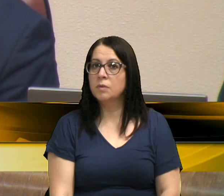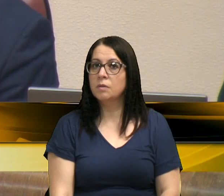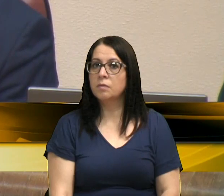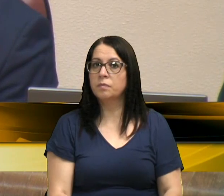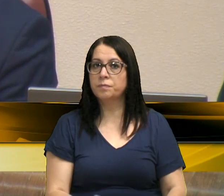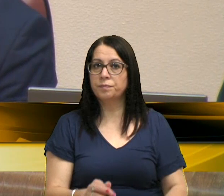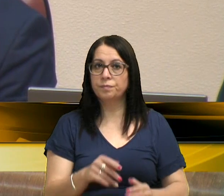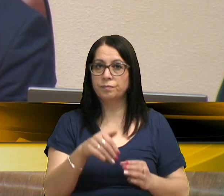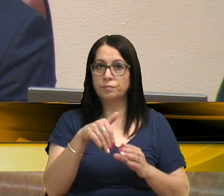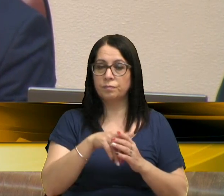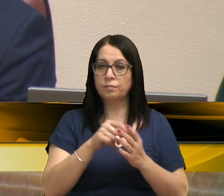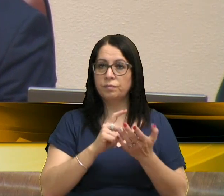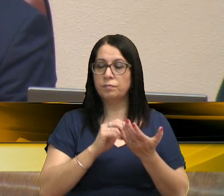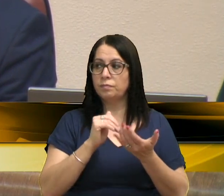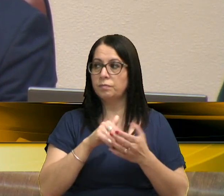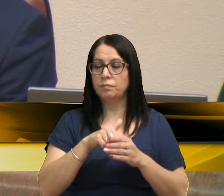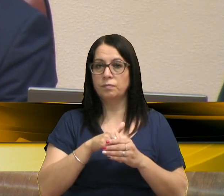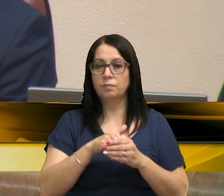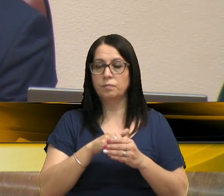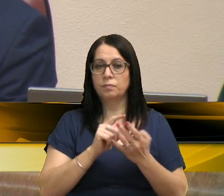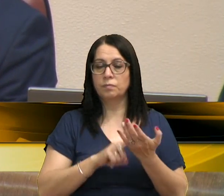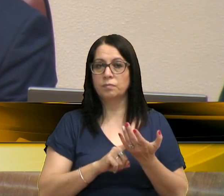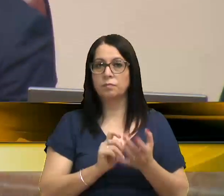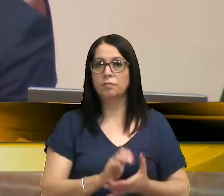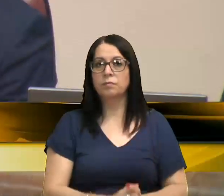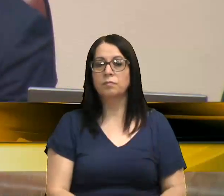Encerrado o registro dos votos.